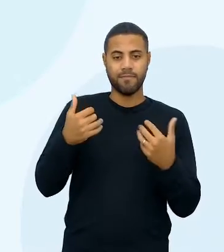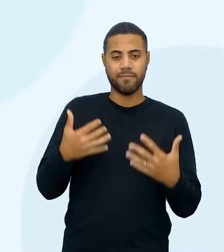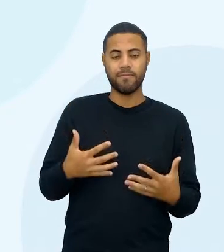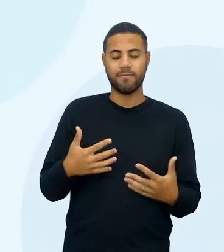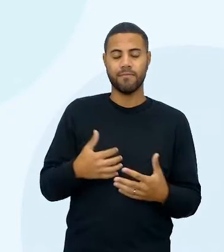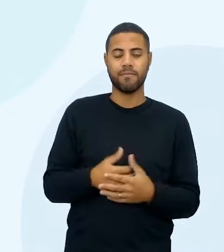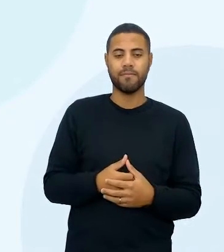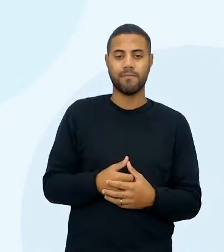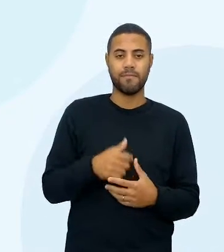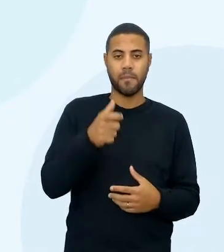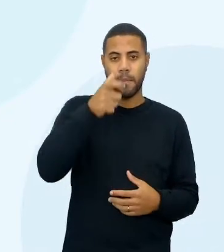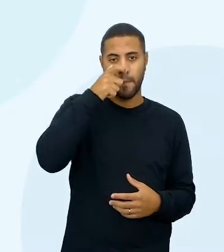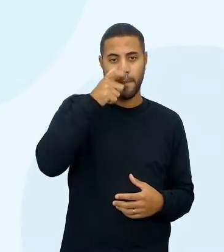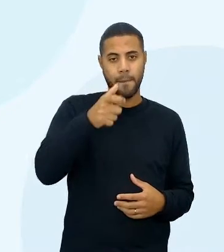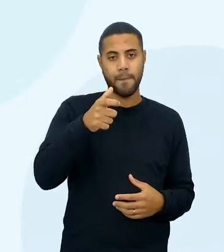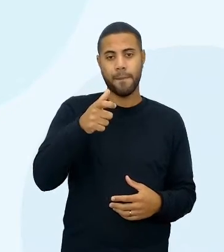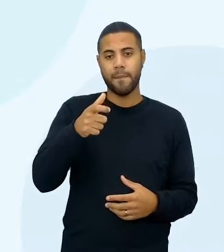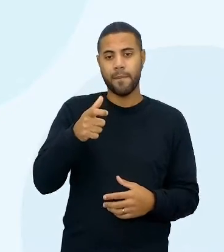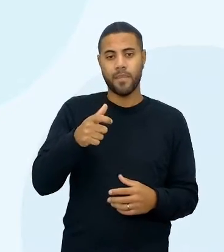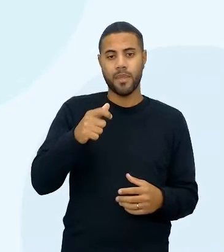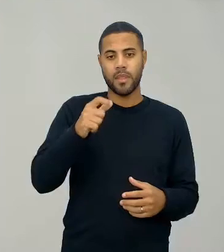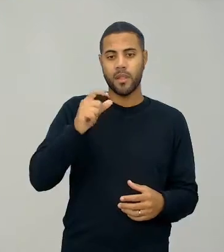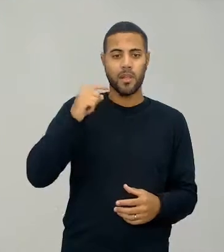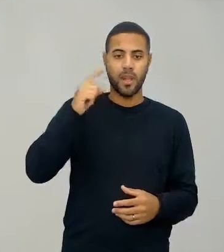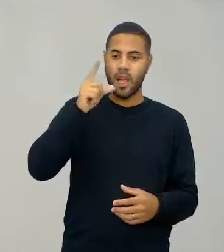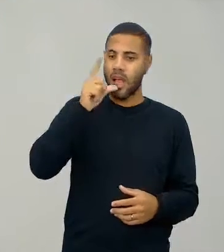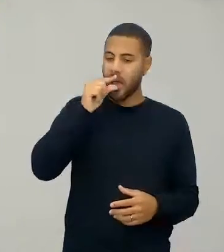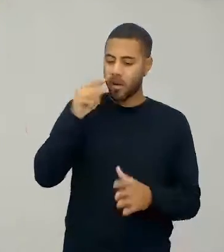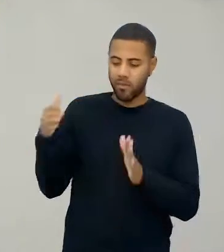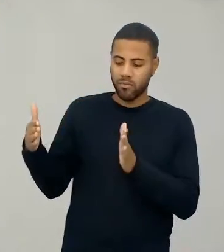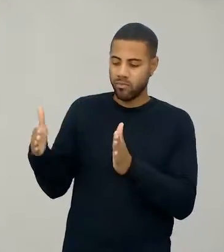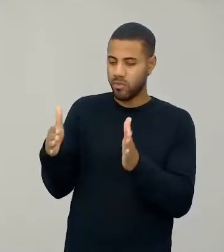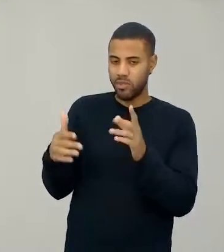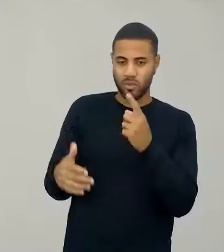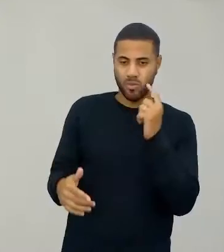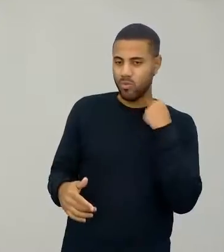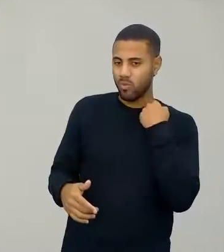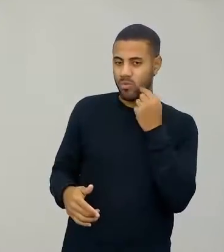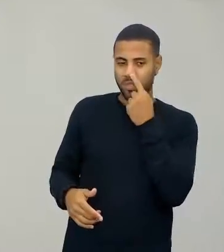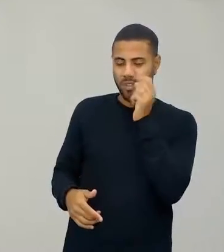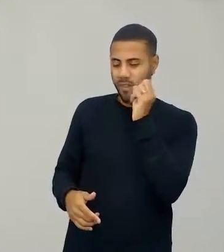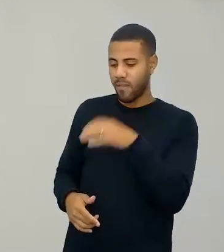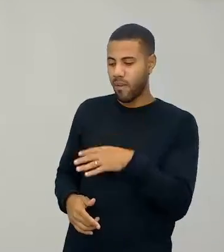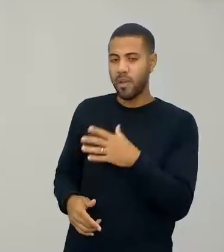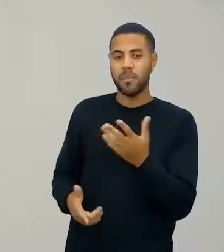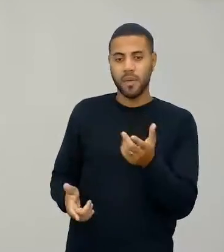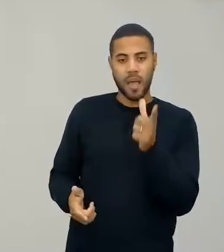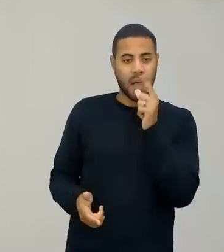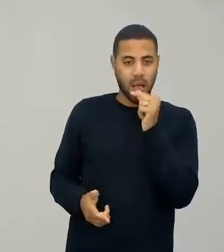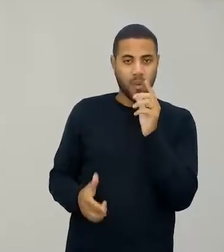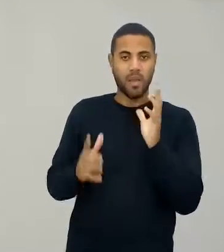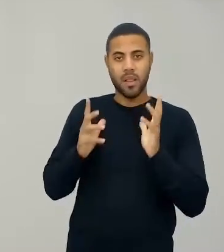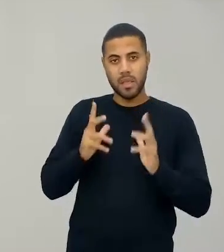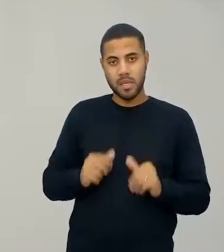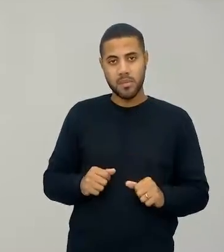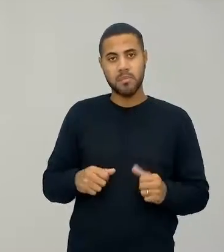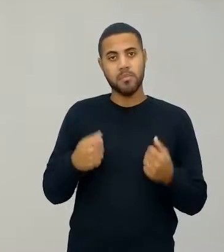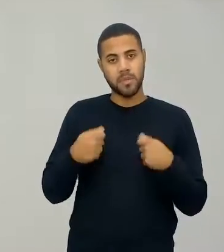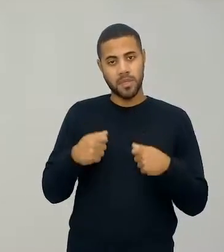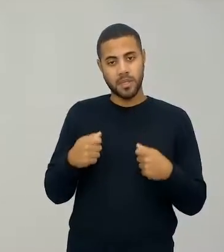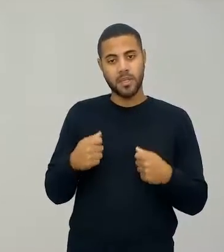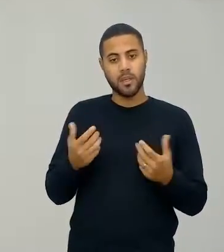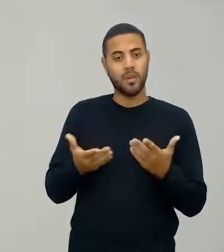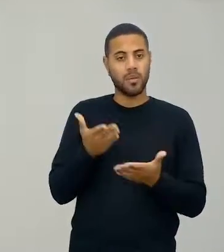modo, é interessante não poluir os rios para obtermos água limpa para beber, né? Porque o processo de purificação de